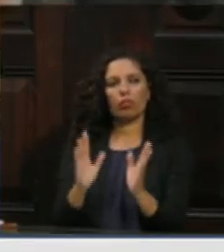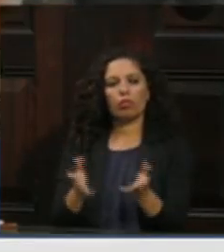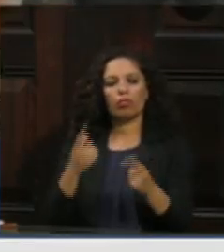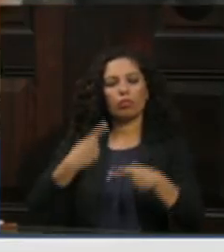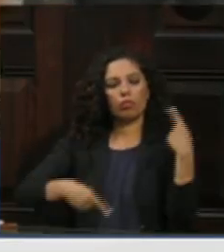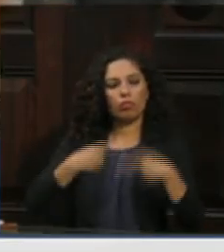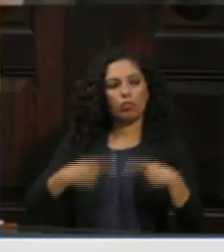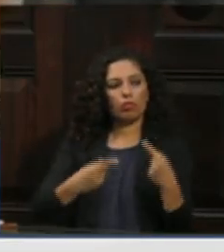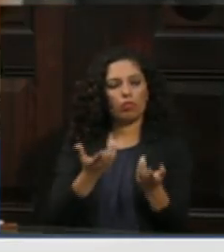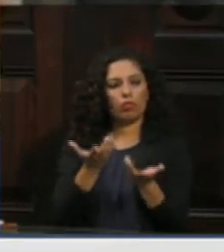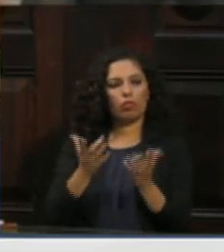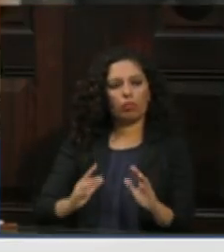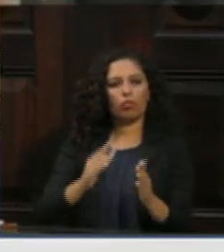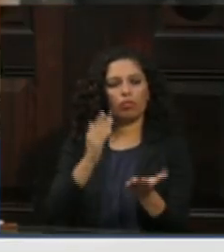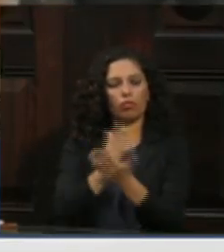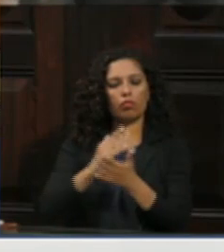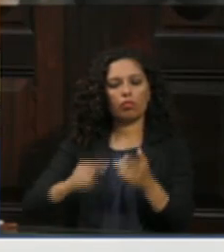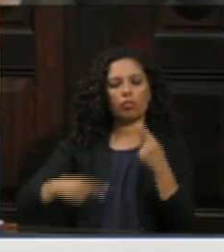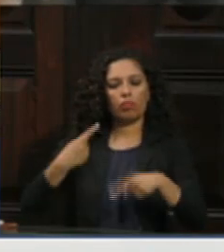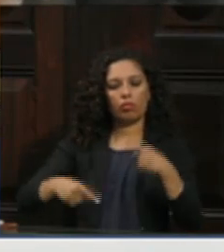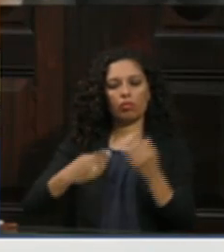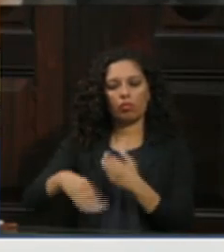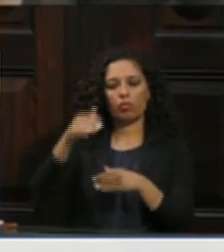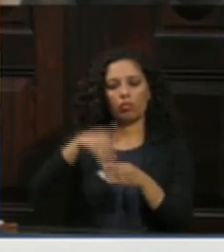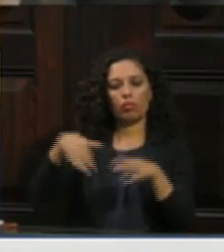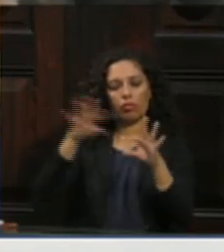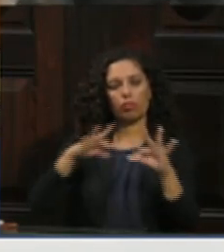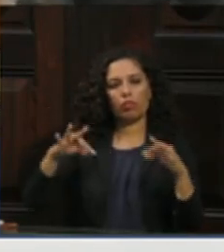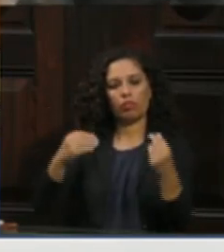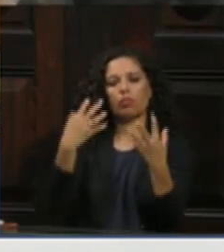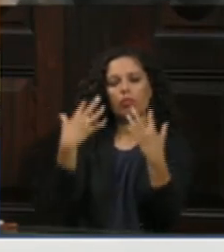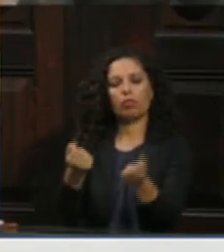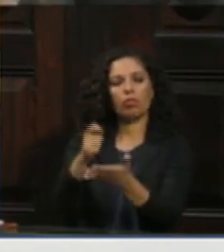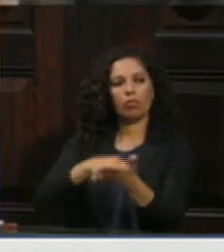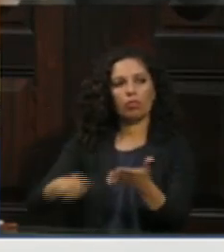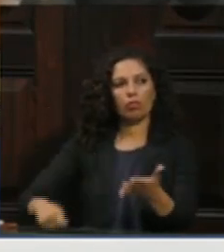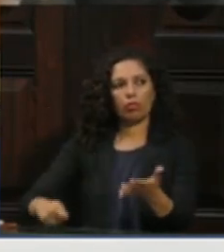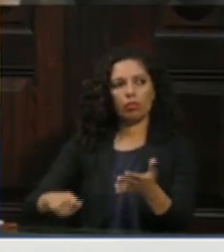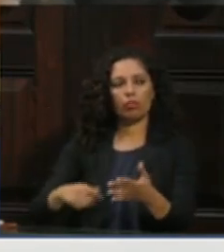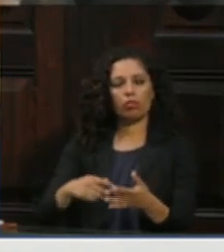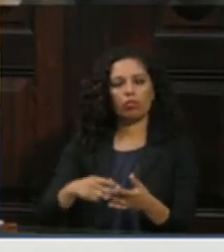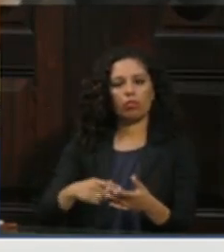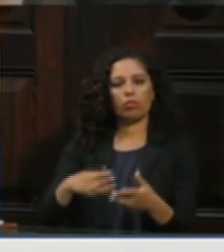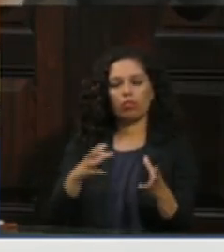própria autora, favorecendo e estimulando a reciclagem. Acompanha a CCJ no substitutivo apresentado.